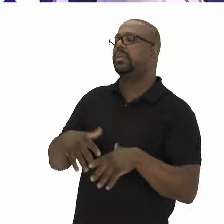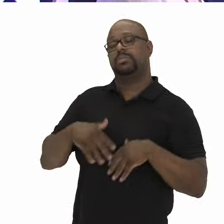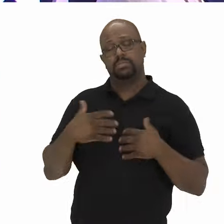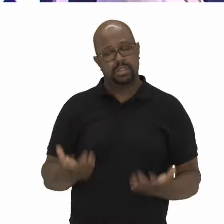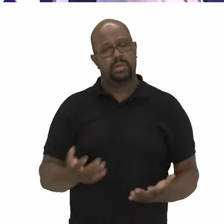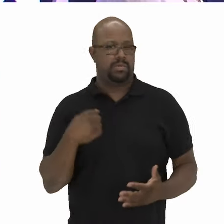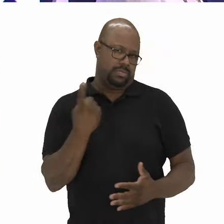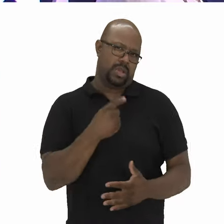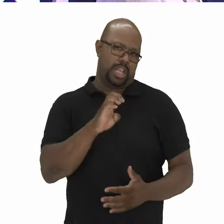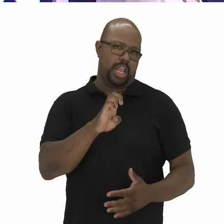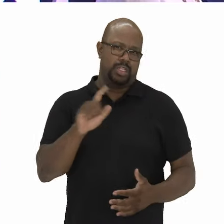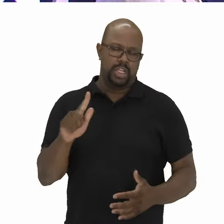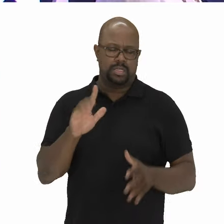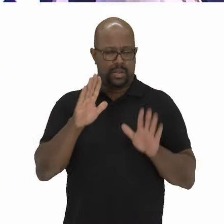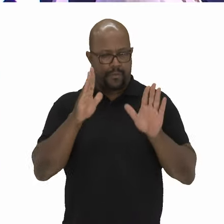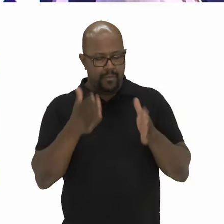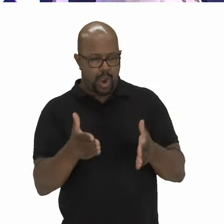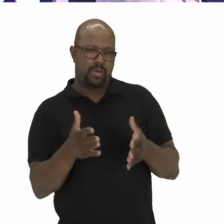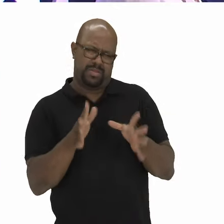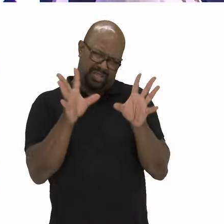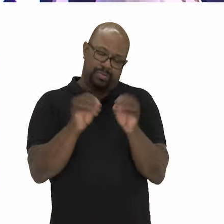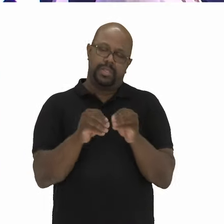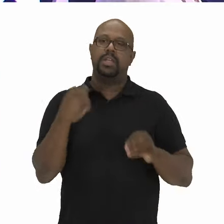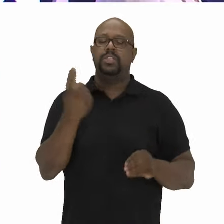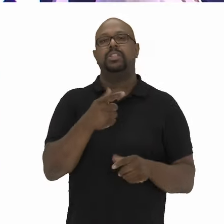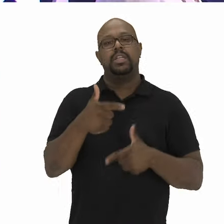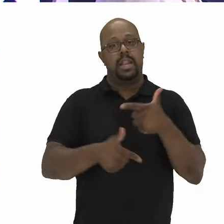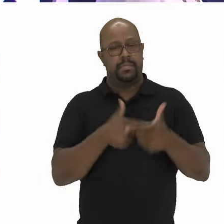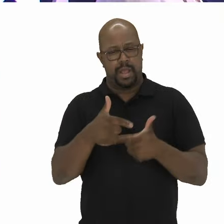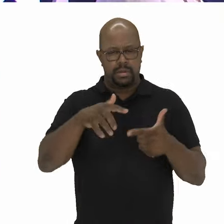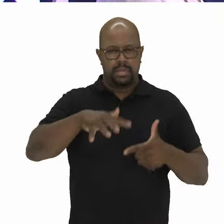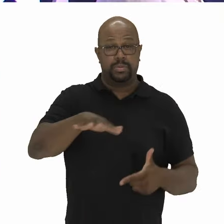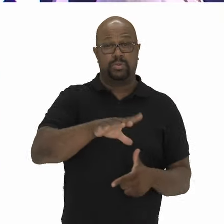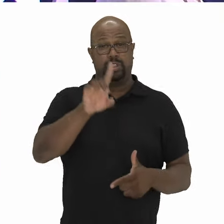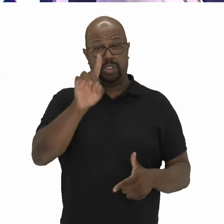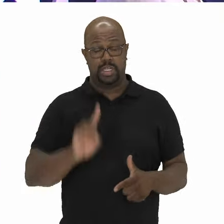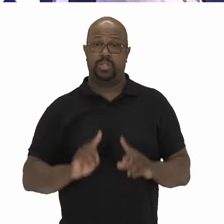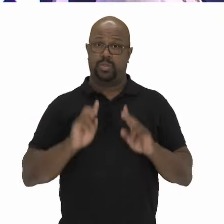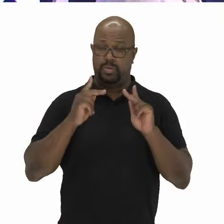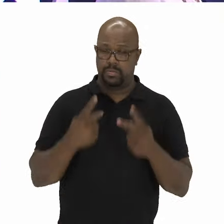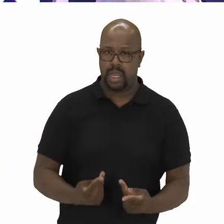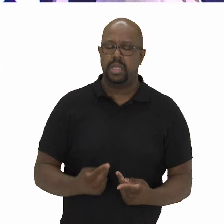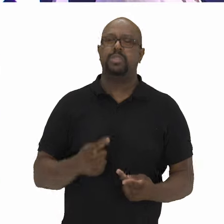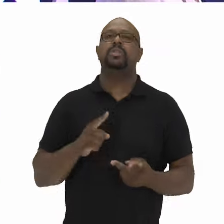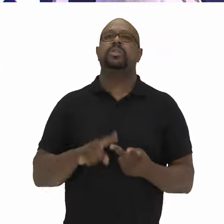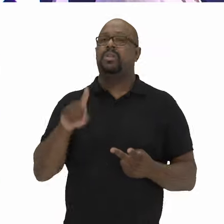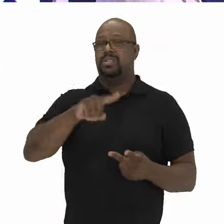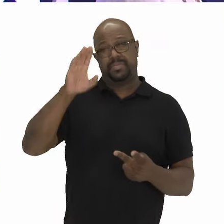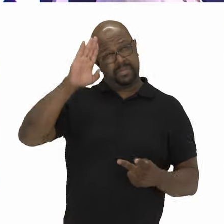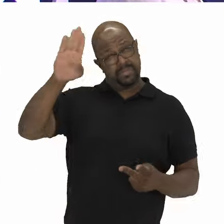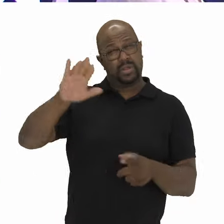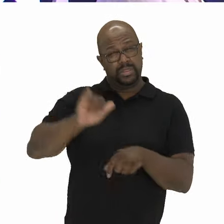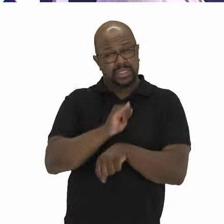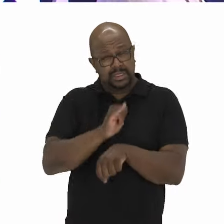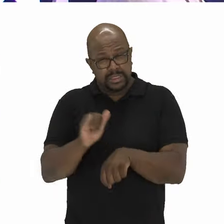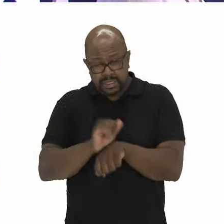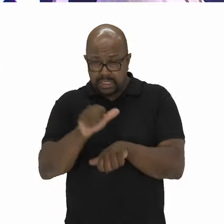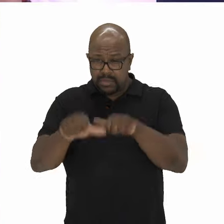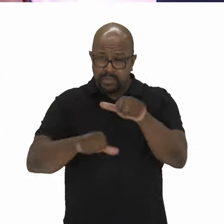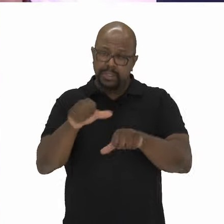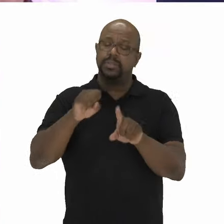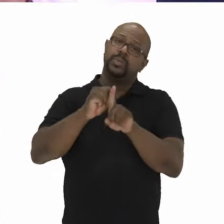então a escola de gente ela tem como foco assim Resumindo a gente trabalha no campo dos Direitos Humanos a nossa principal